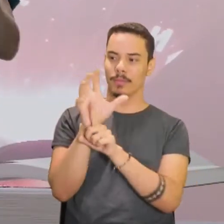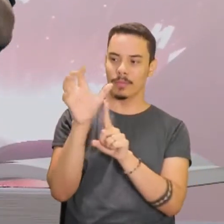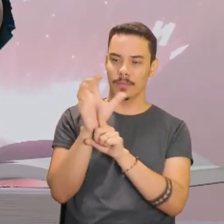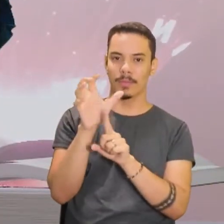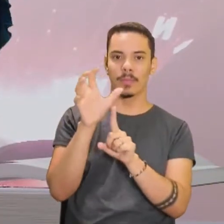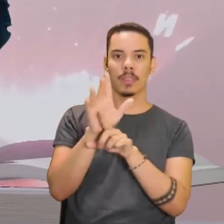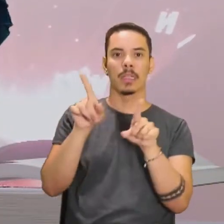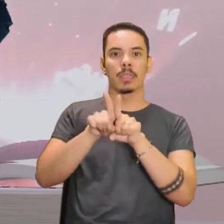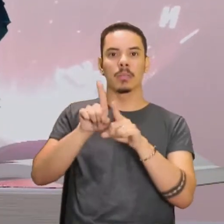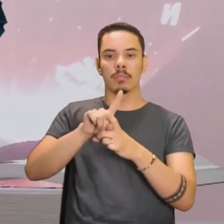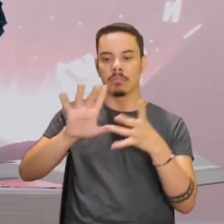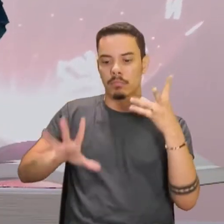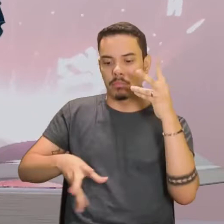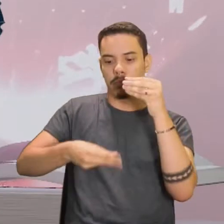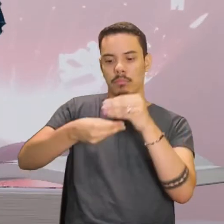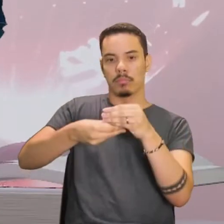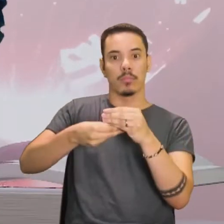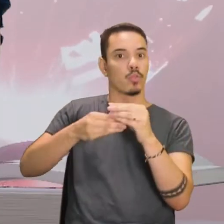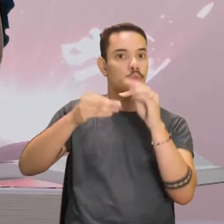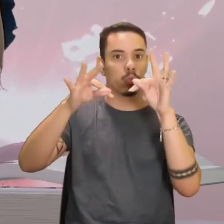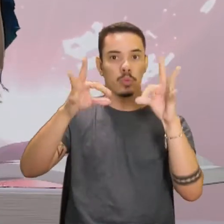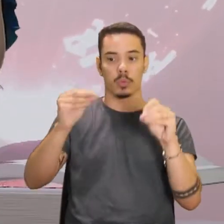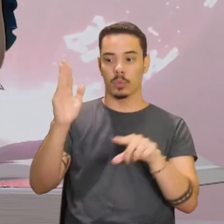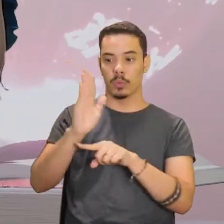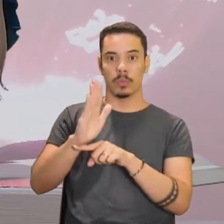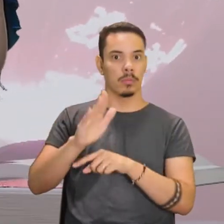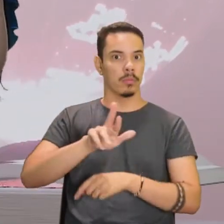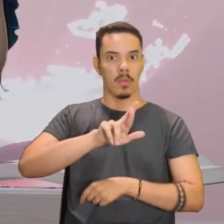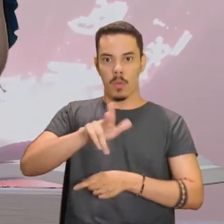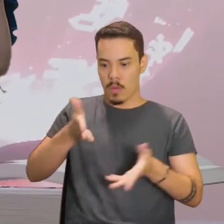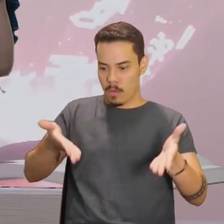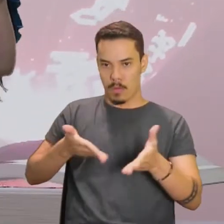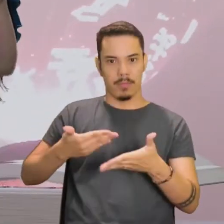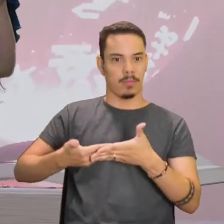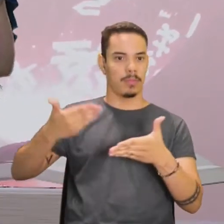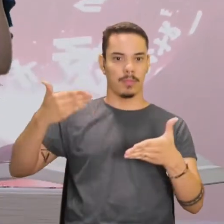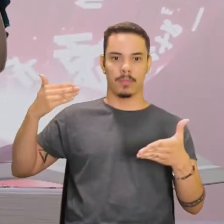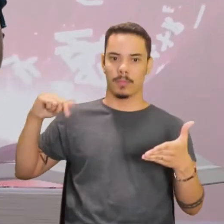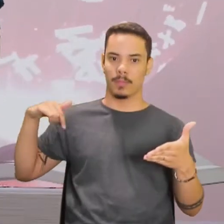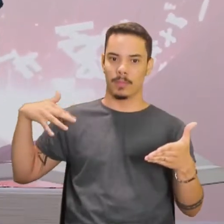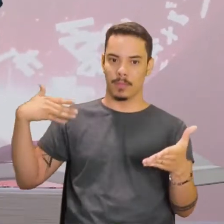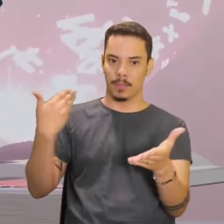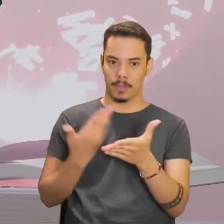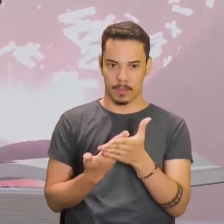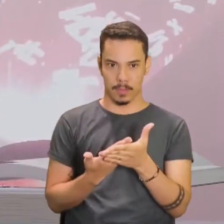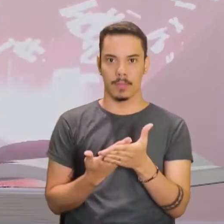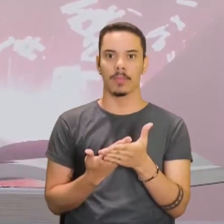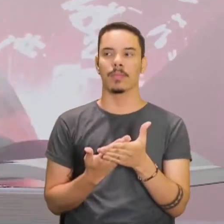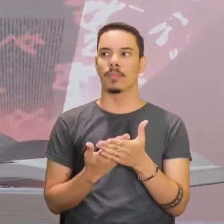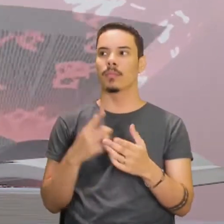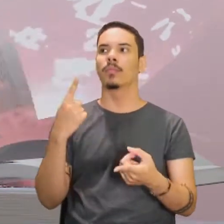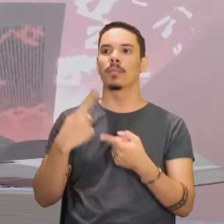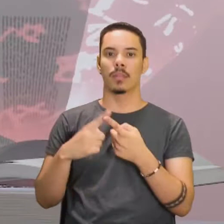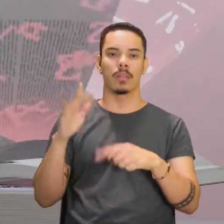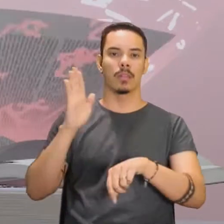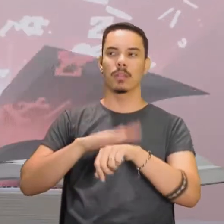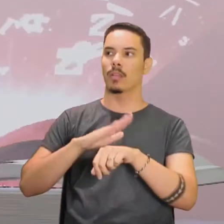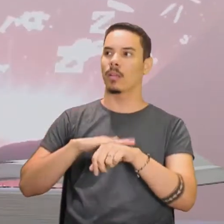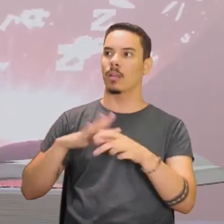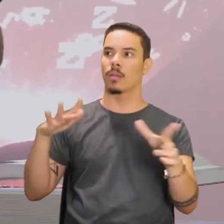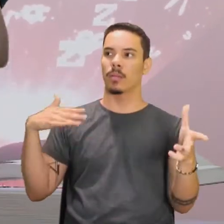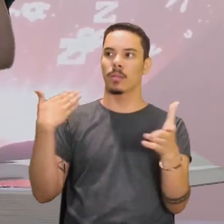as contribuições também. E que isso não é de agora, né? Não é de agora, há muito tempo